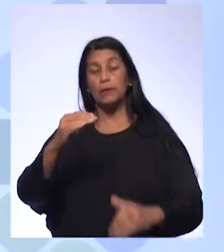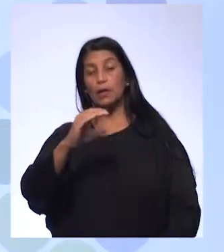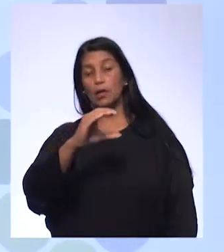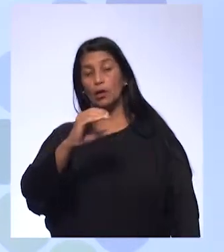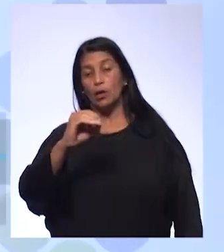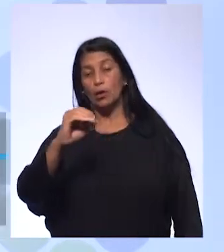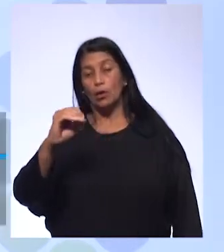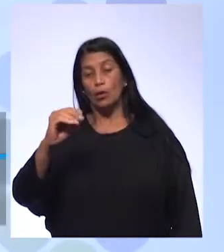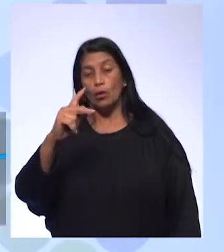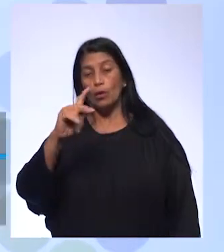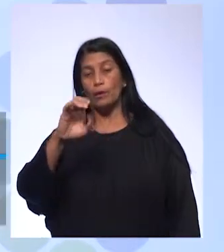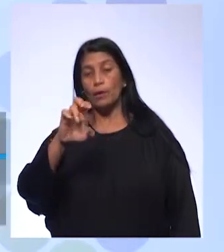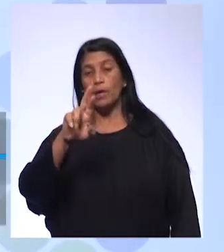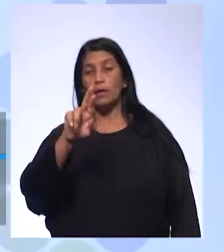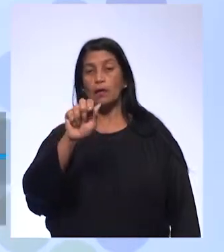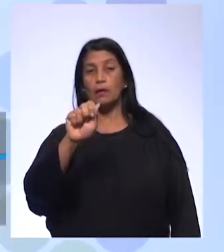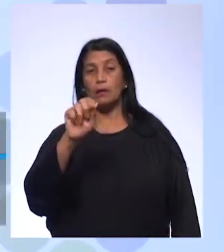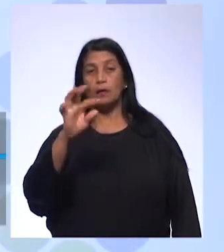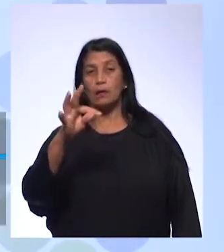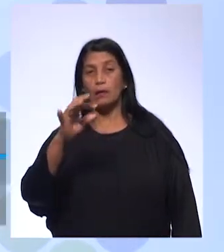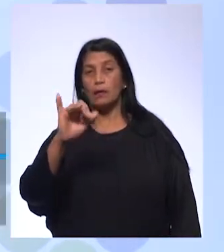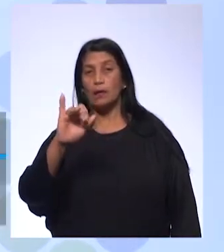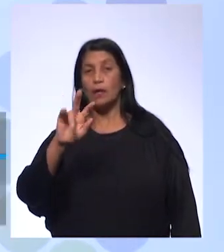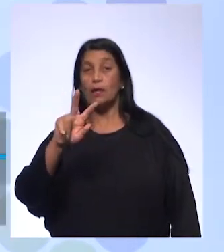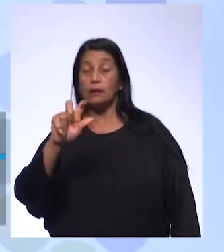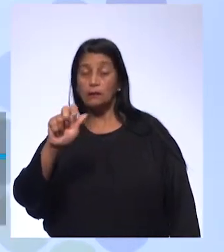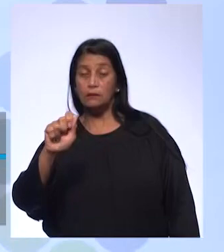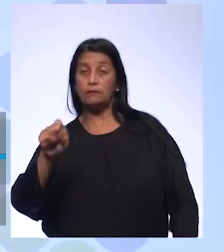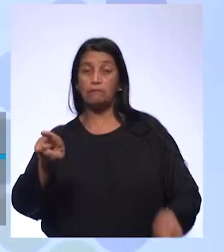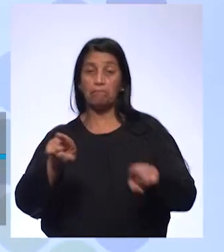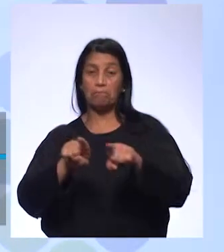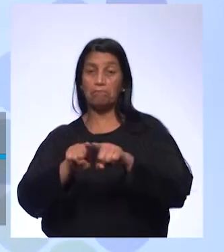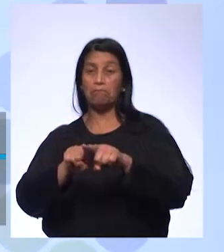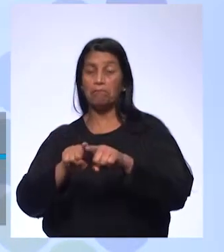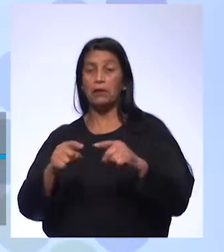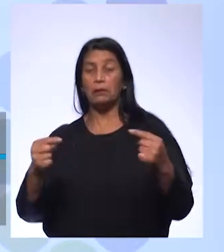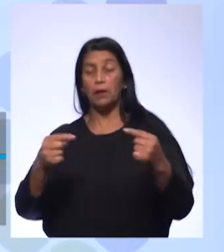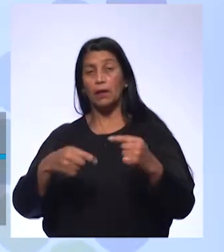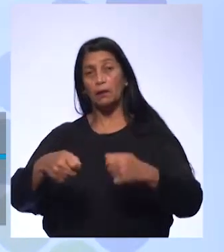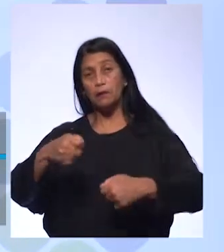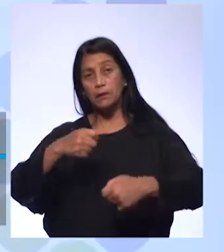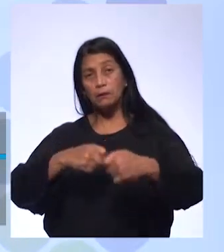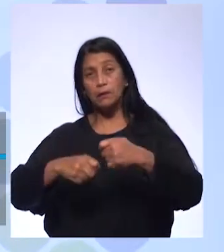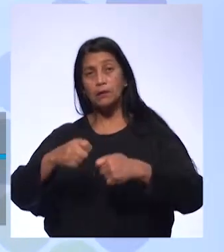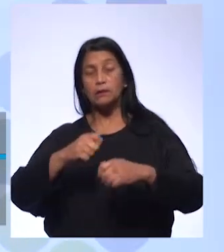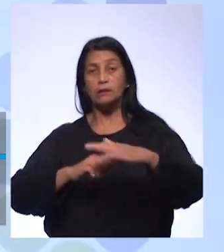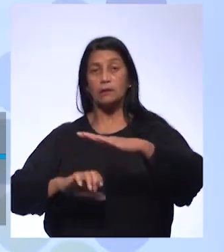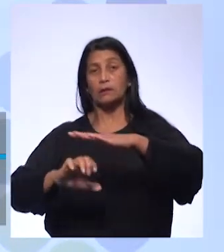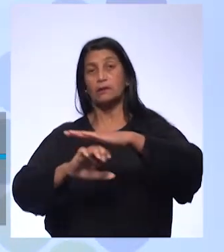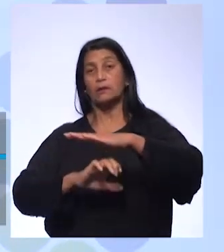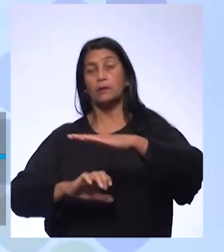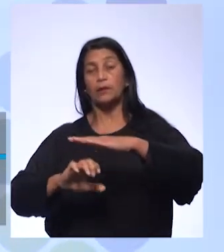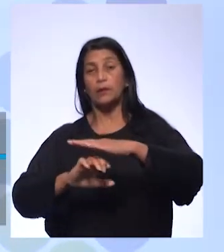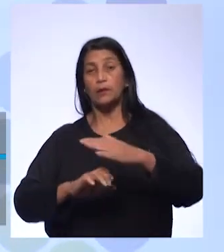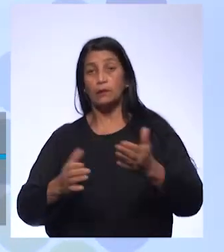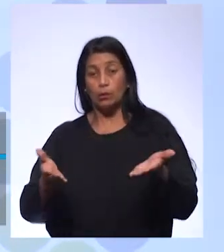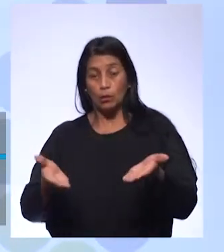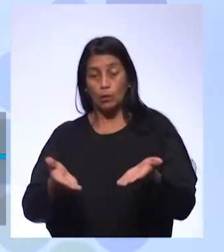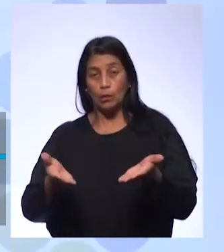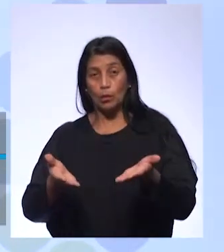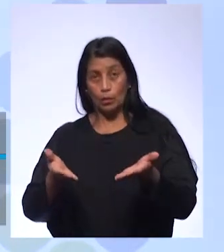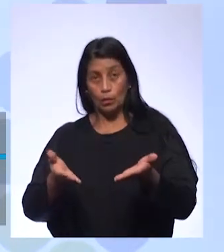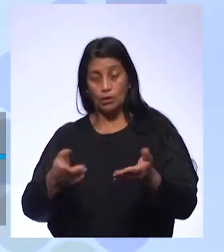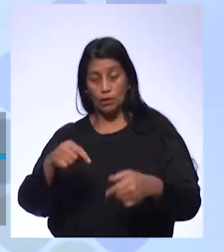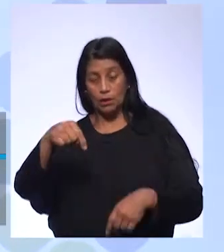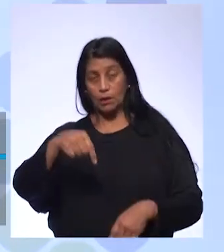são formas aí de administração e de relação de trabalho e de administração de empresas, que existem até hoje, inclusive